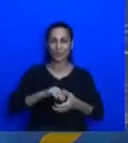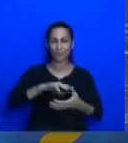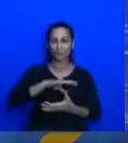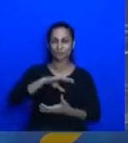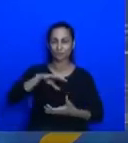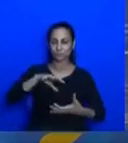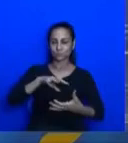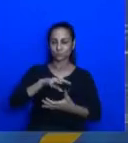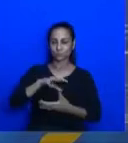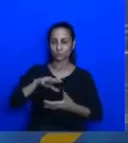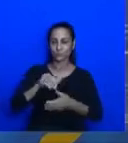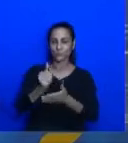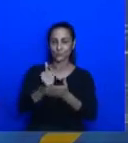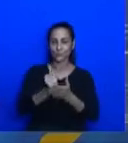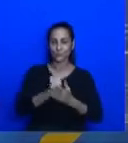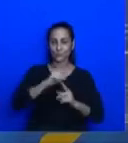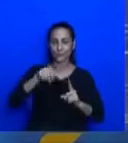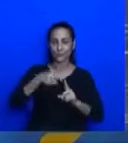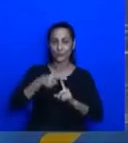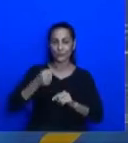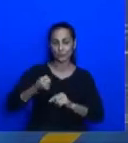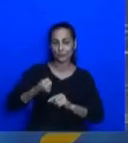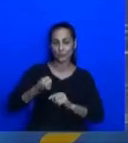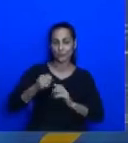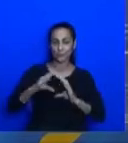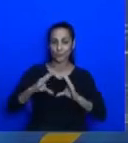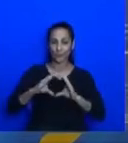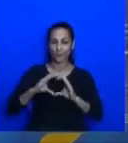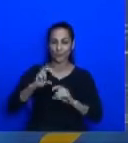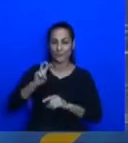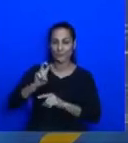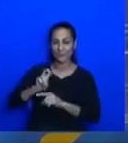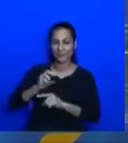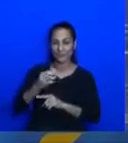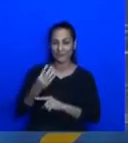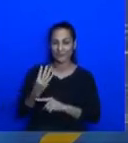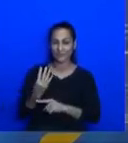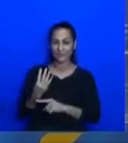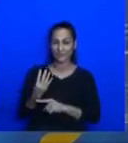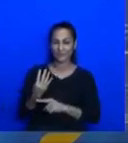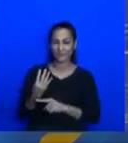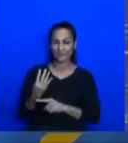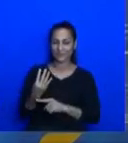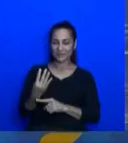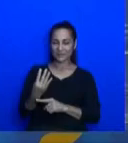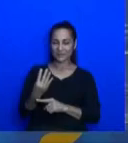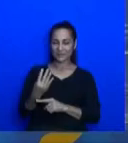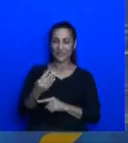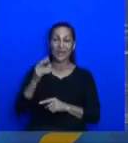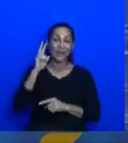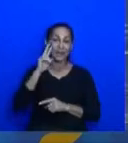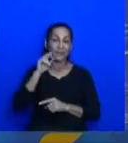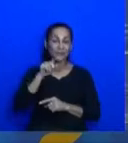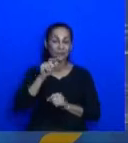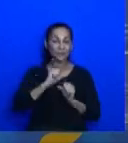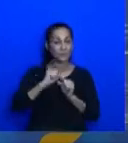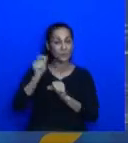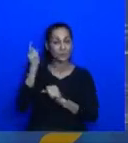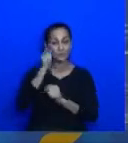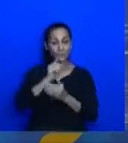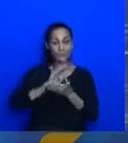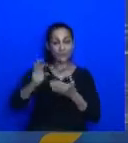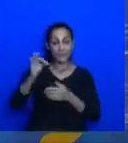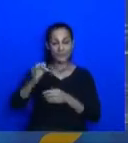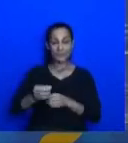Globo girando. Vem chegando mais um número. Bola 54. Número 54. Lembrando que você pode levar